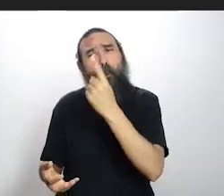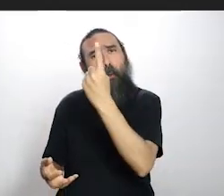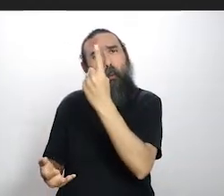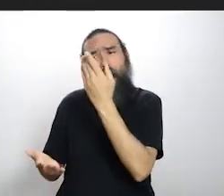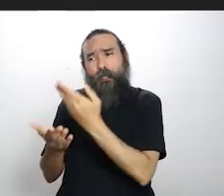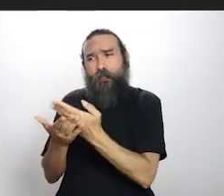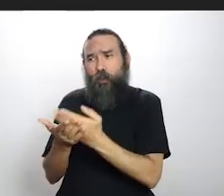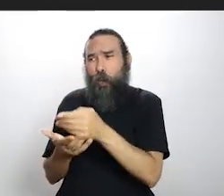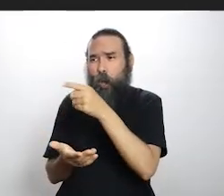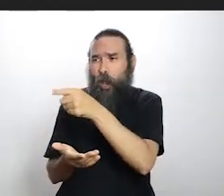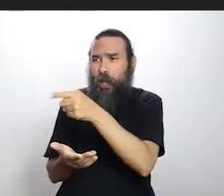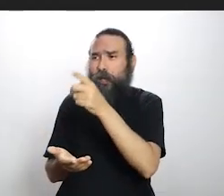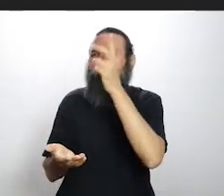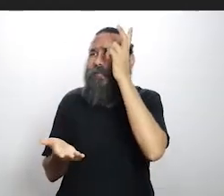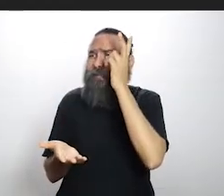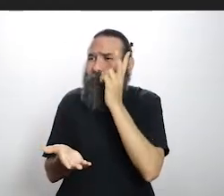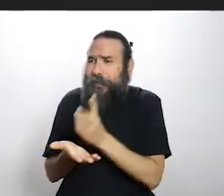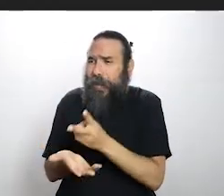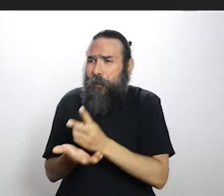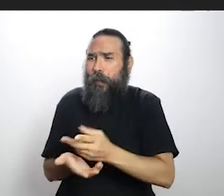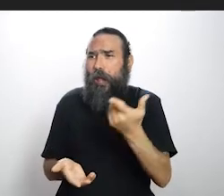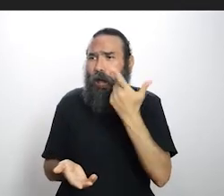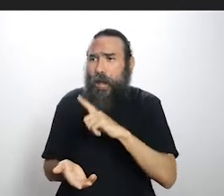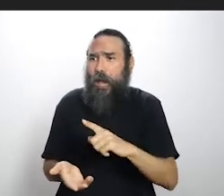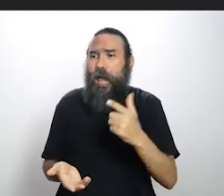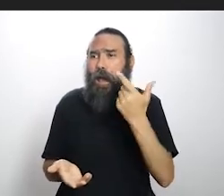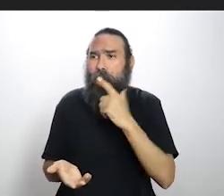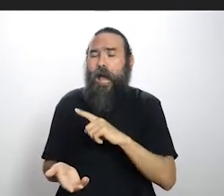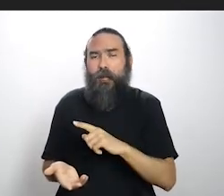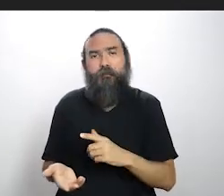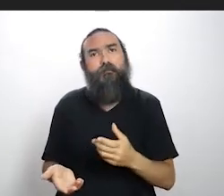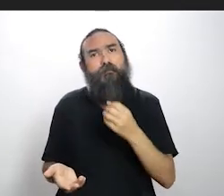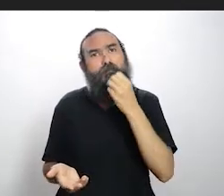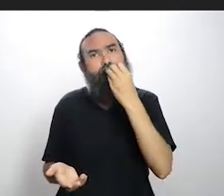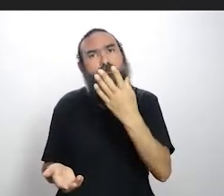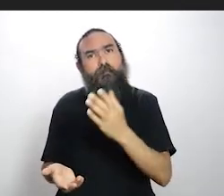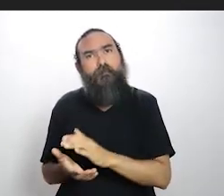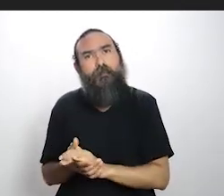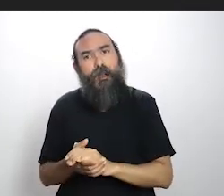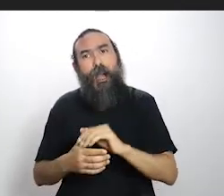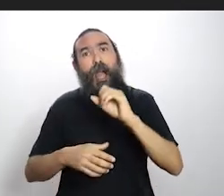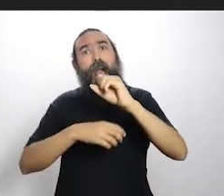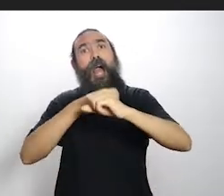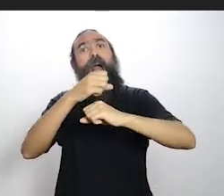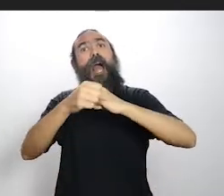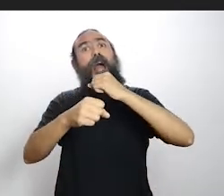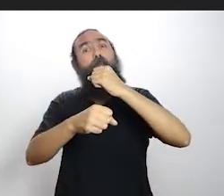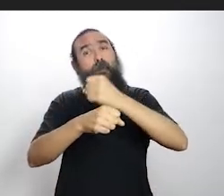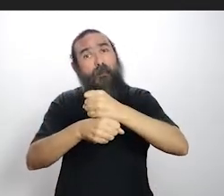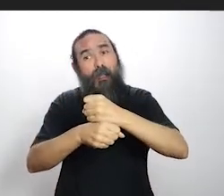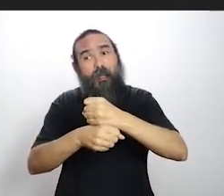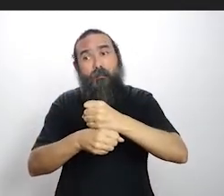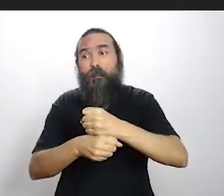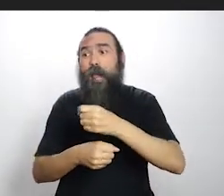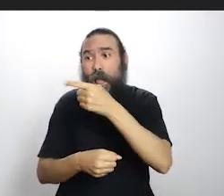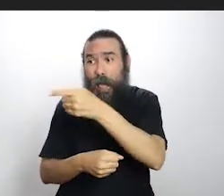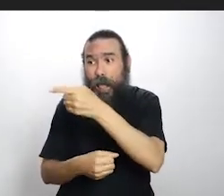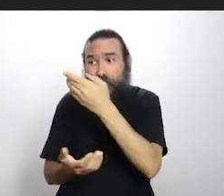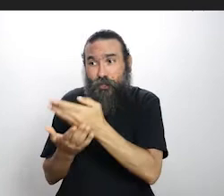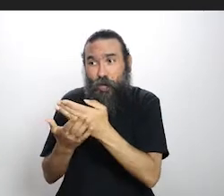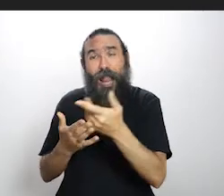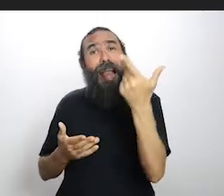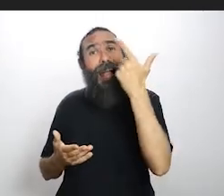muito bacana. No ano seguinte, ela não aparecia nem entre as 10 escolas. Afinal de contas, por que num ano uma escola